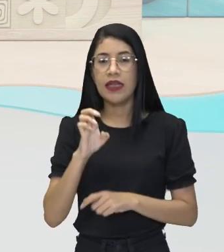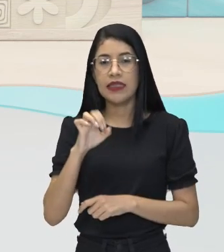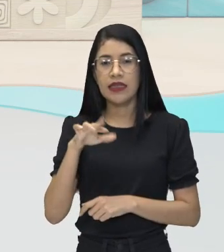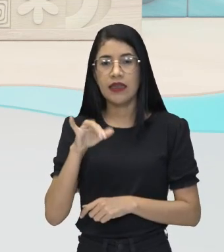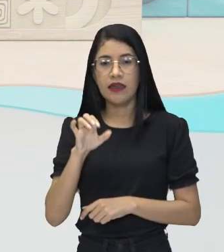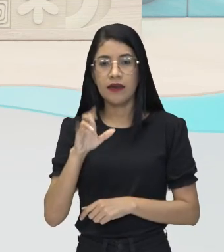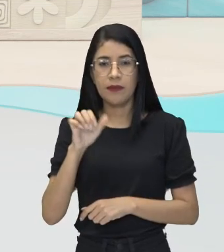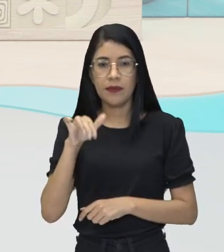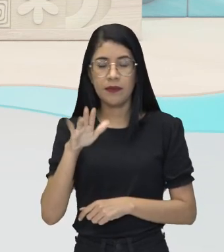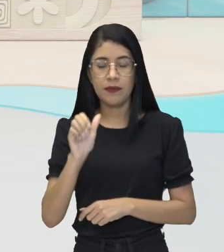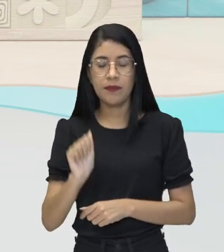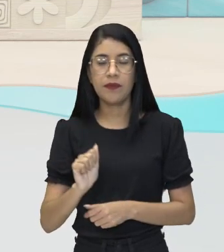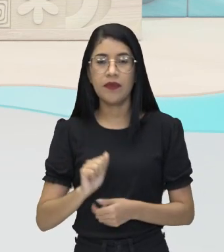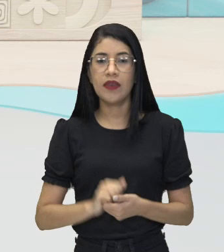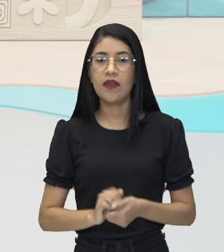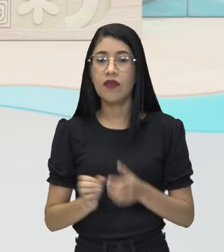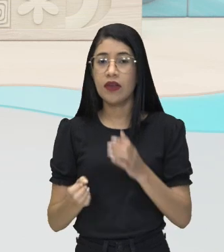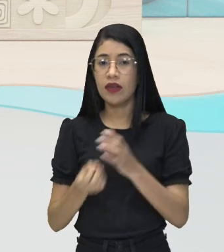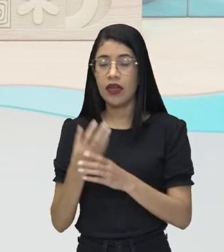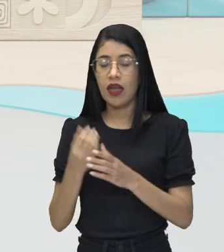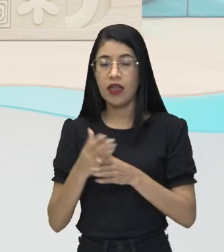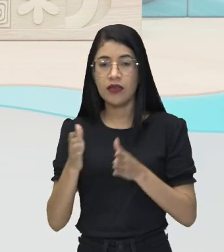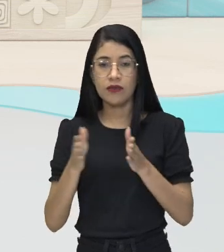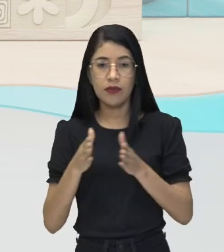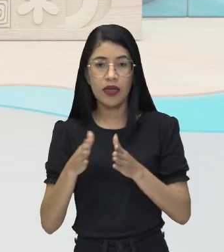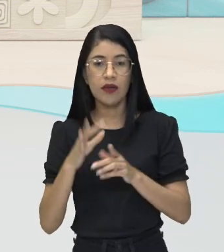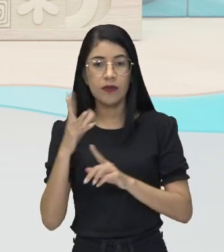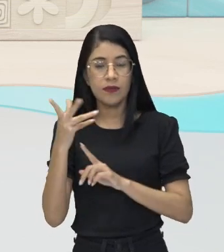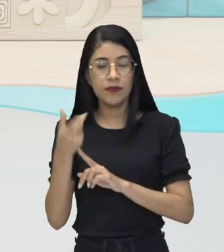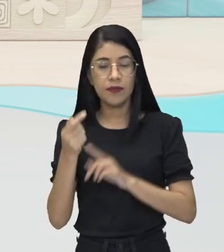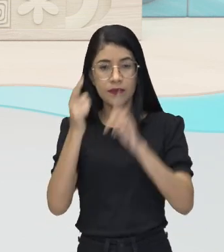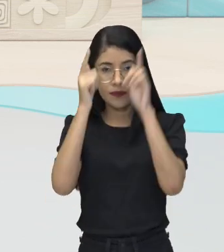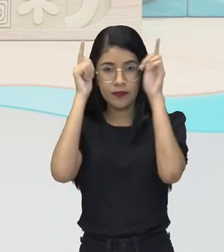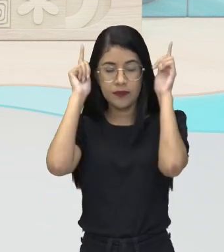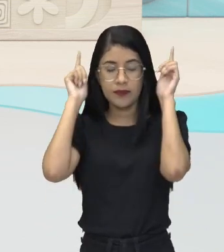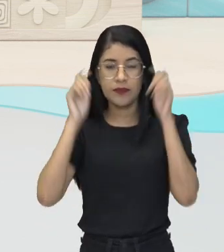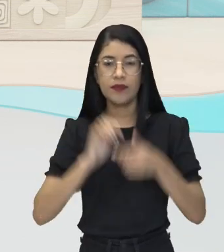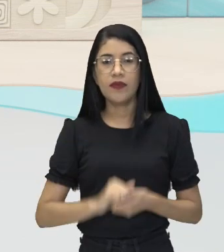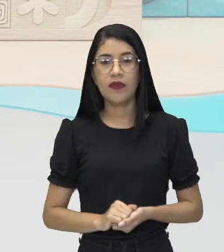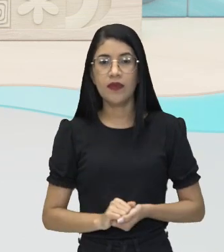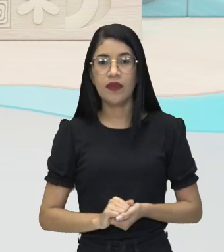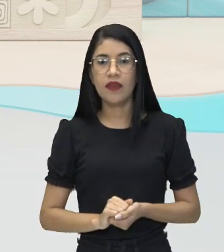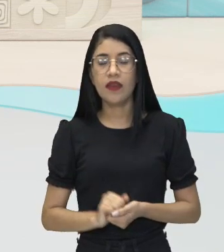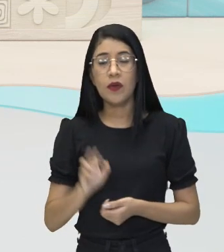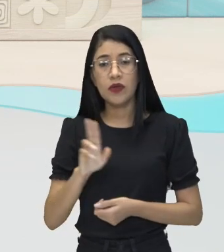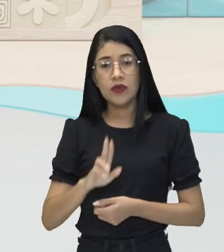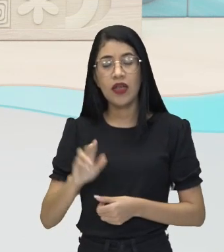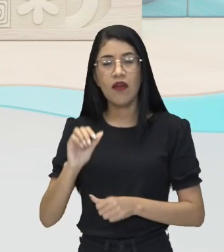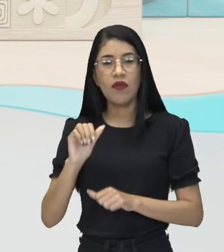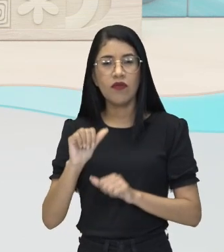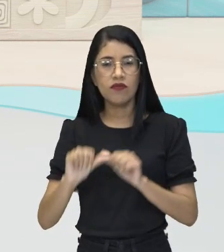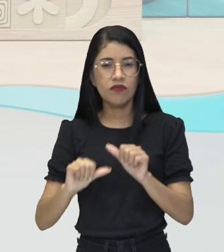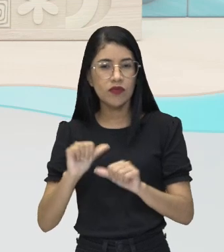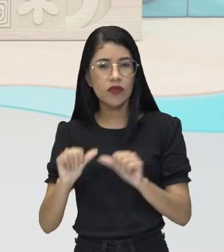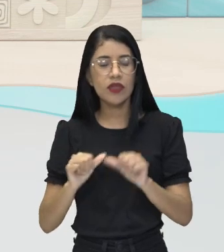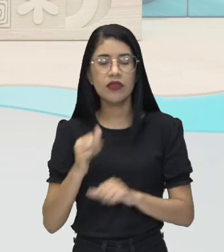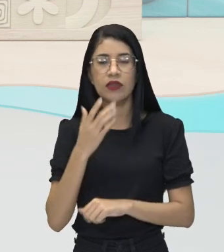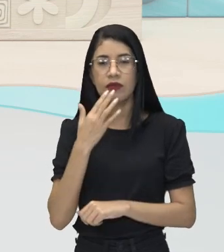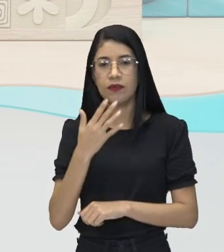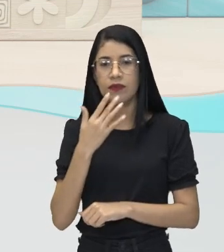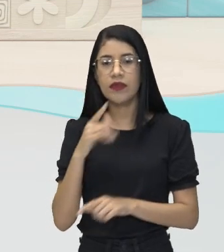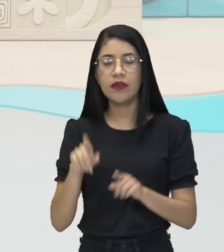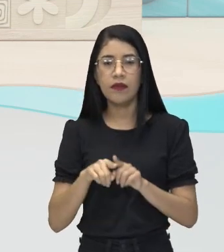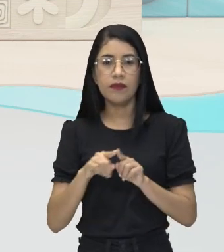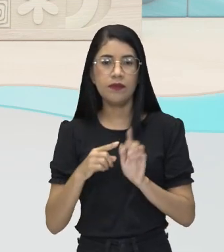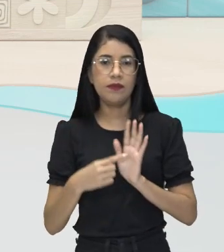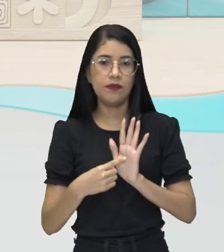desenvolvida nesse período da arte grega. Então, essa inversão de cores, e eles sempre mostravam um